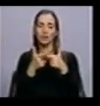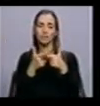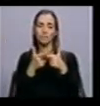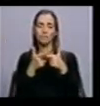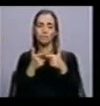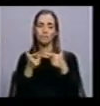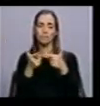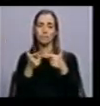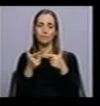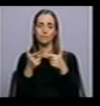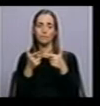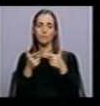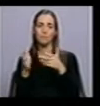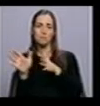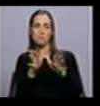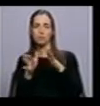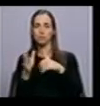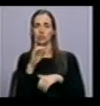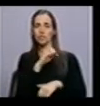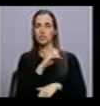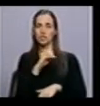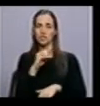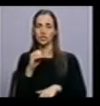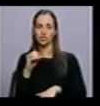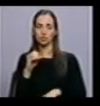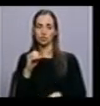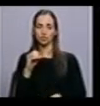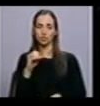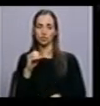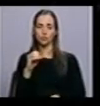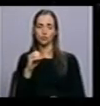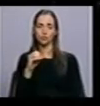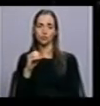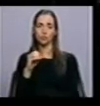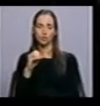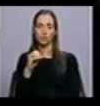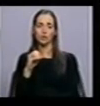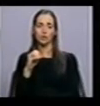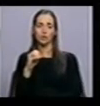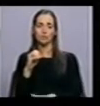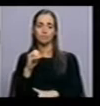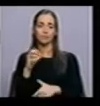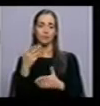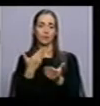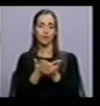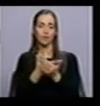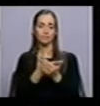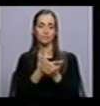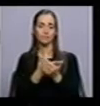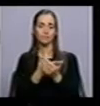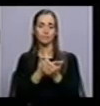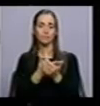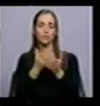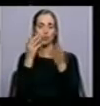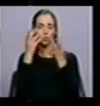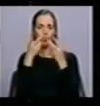em perto de 600 quadros, digamos assim, e então começaram a contar